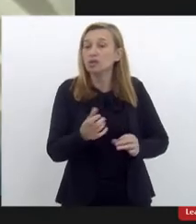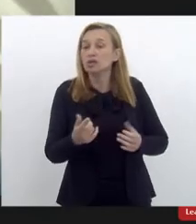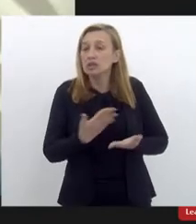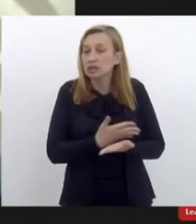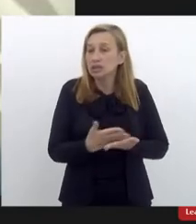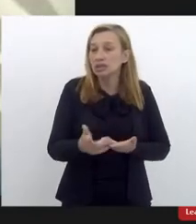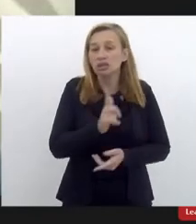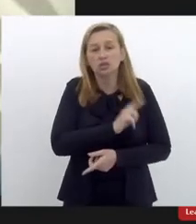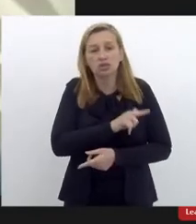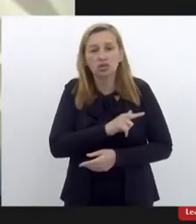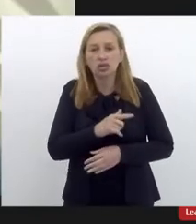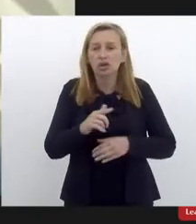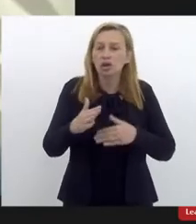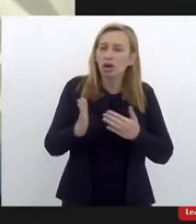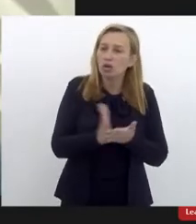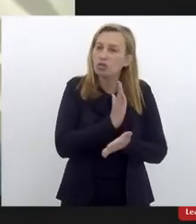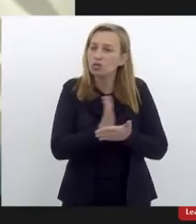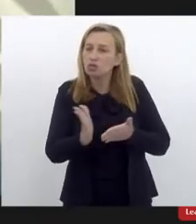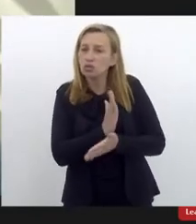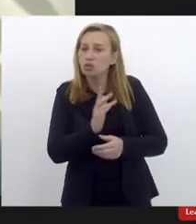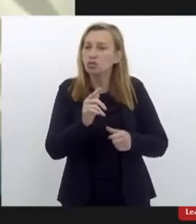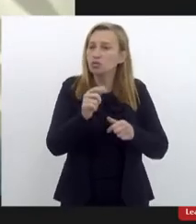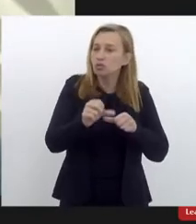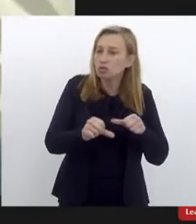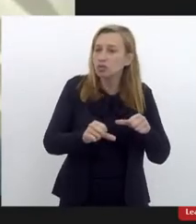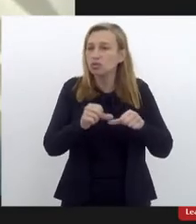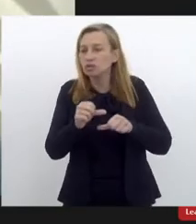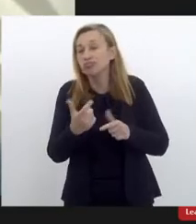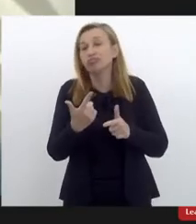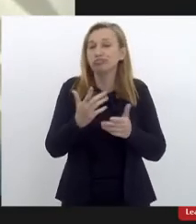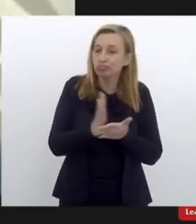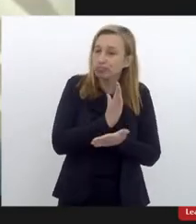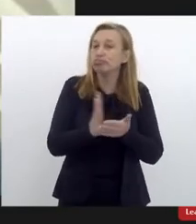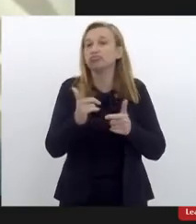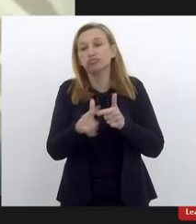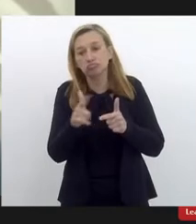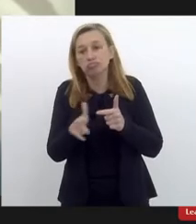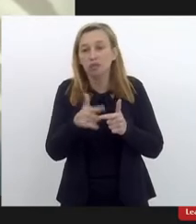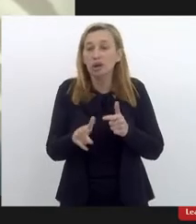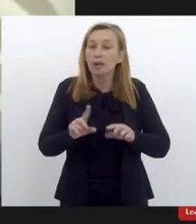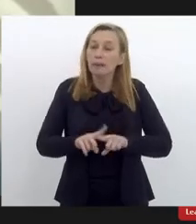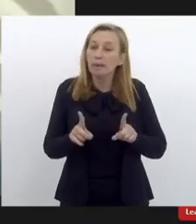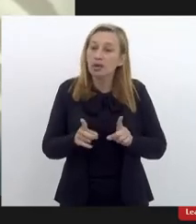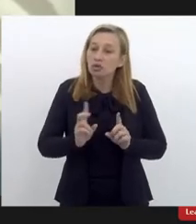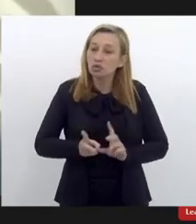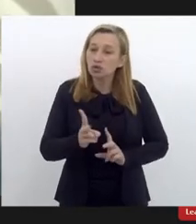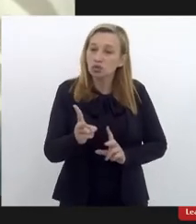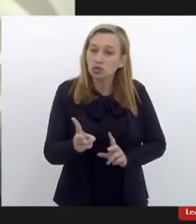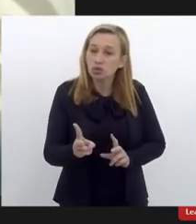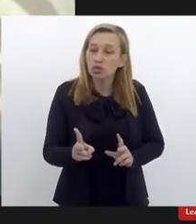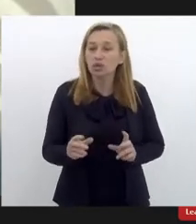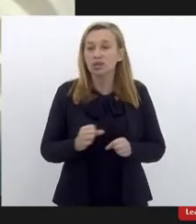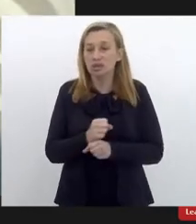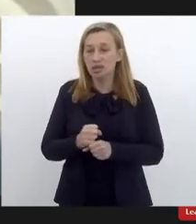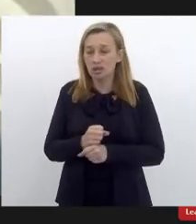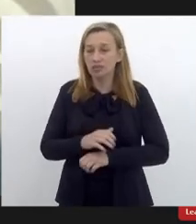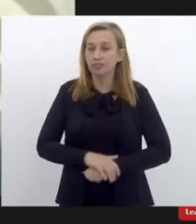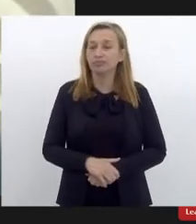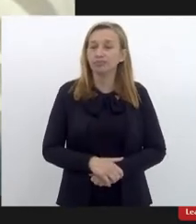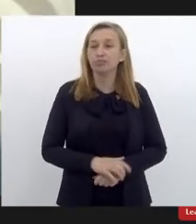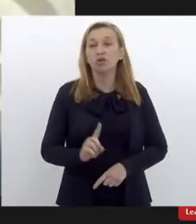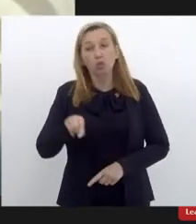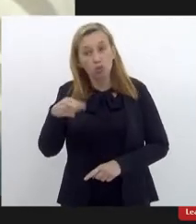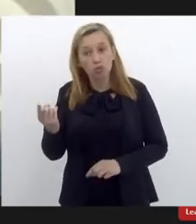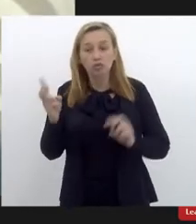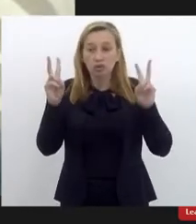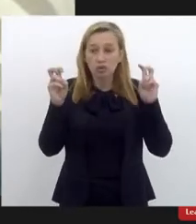coisas foram mudando, claro, com os problemas ainda, mas esse reflexo ainda é sentido nesse ano letivo. Outro ponto é a